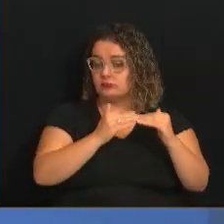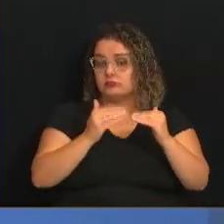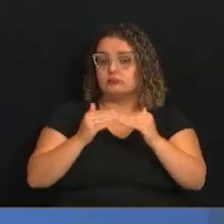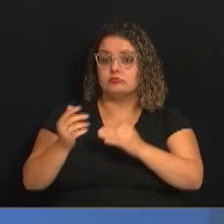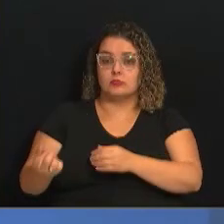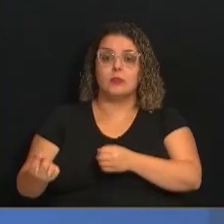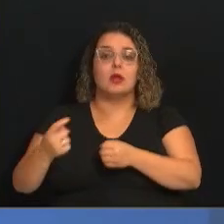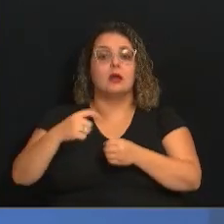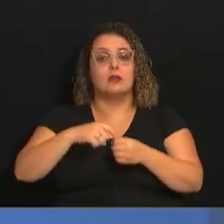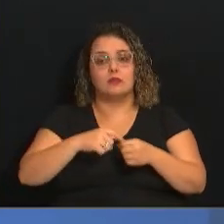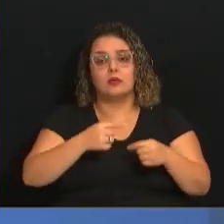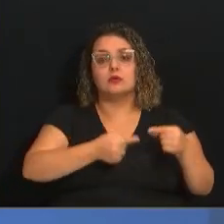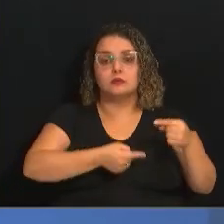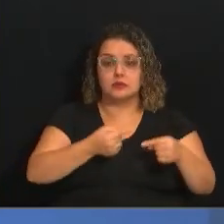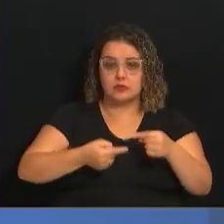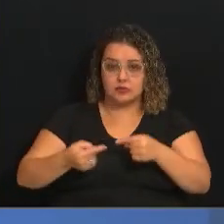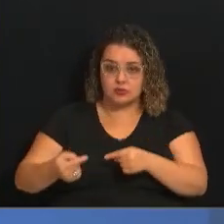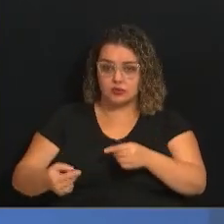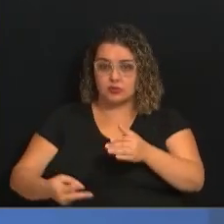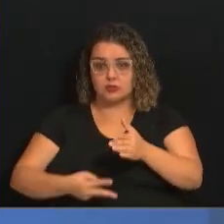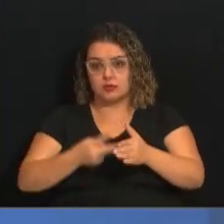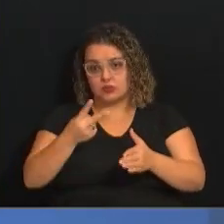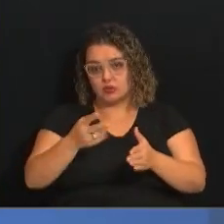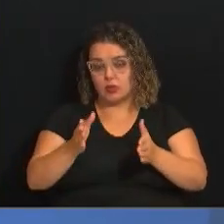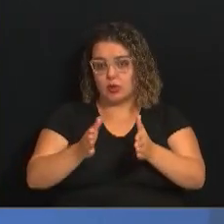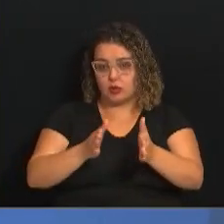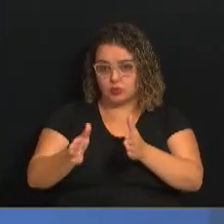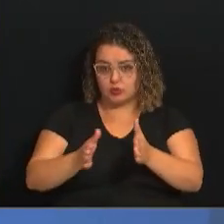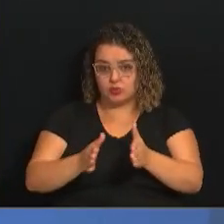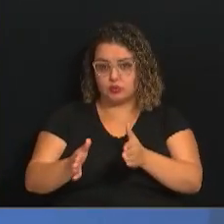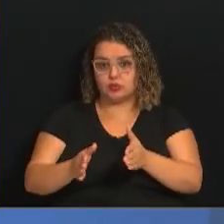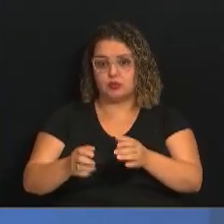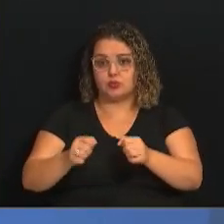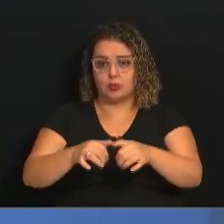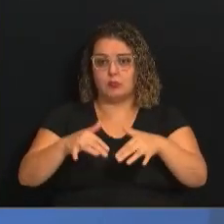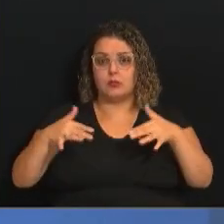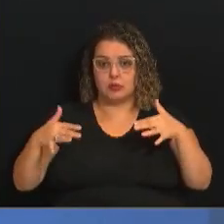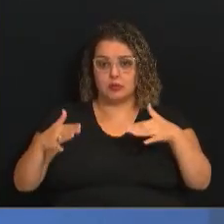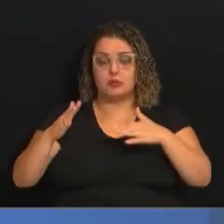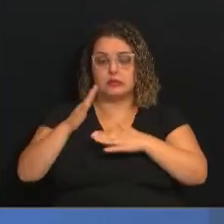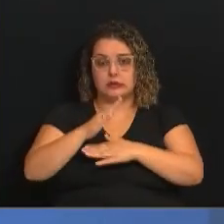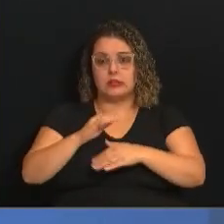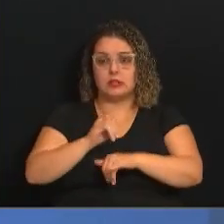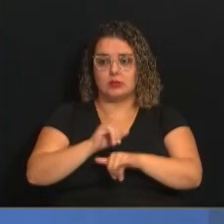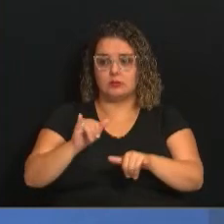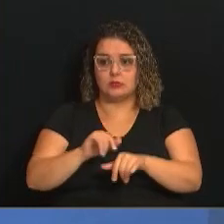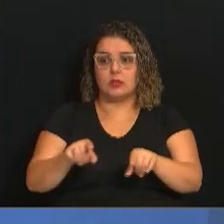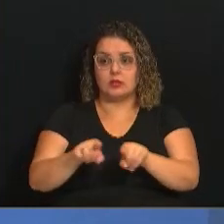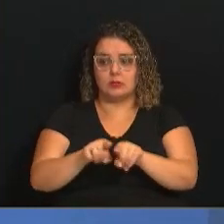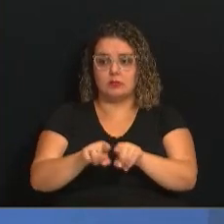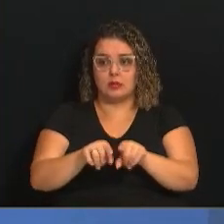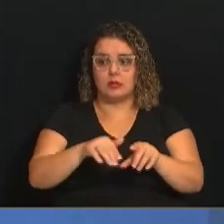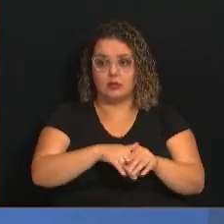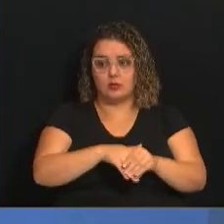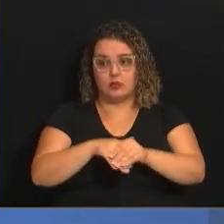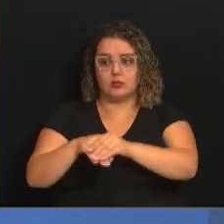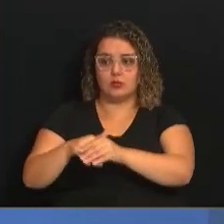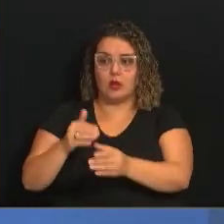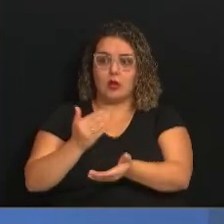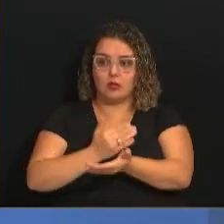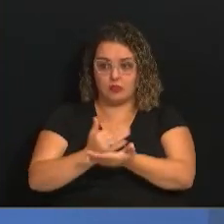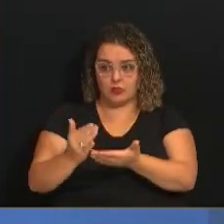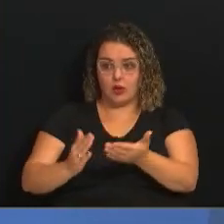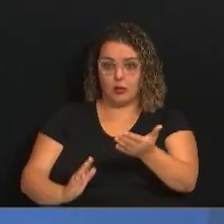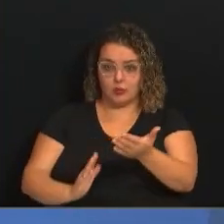ser discutida em um segundo momento no plenário da Câmara Municipal. Também em votação inicial foi aprovado